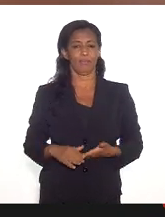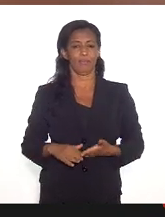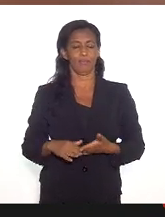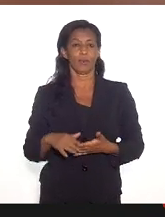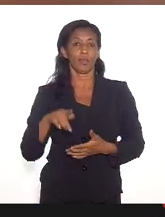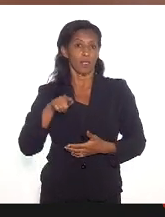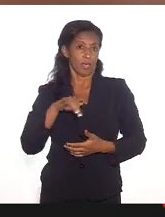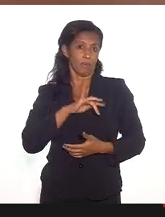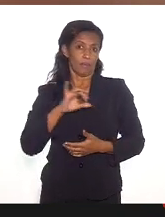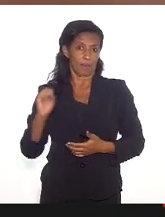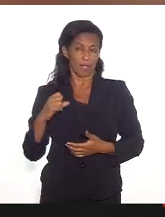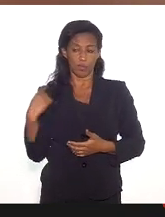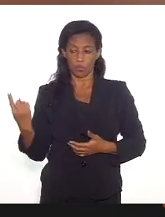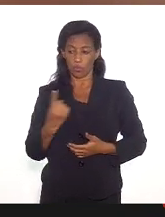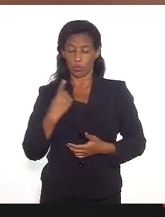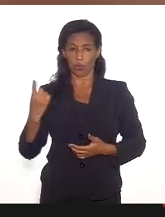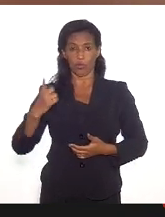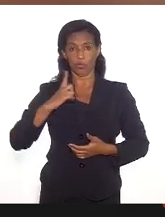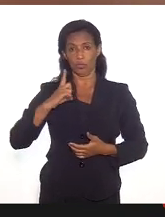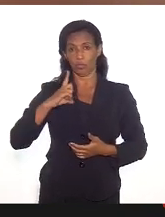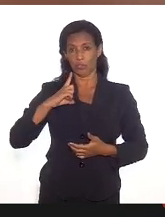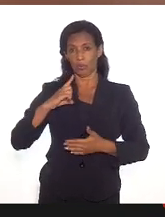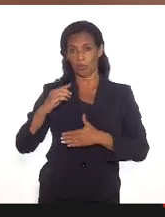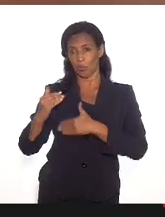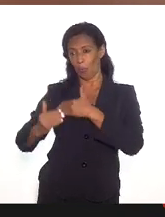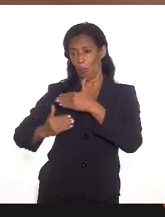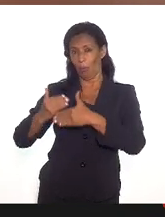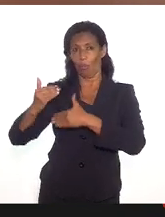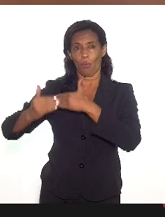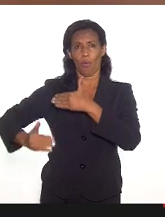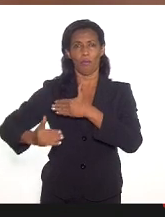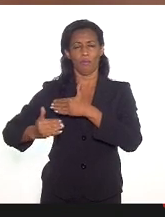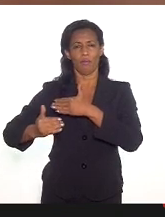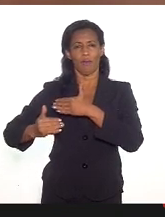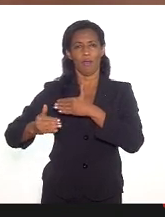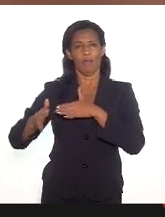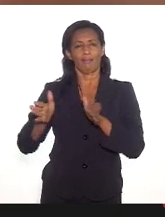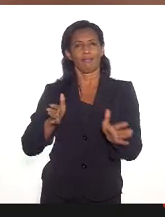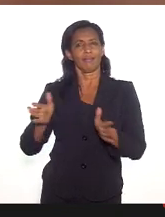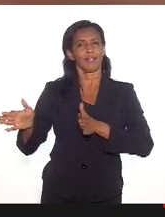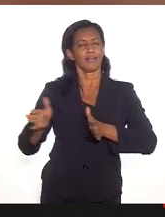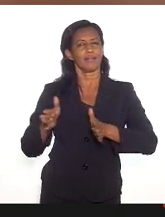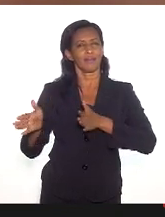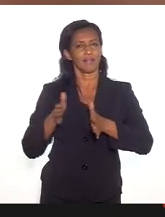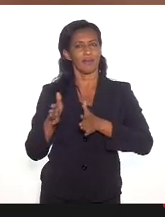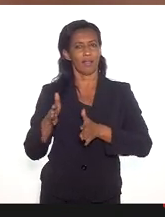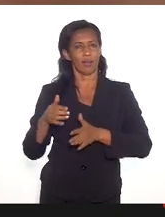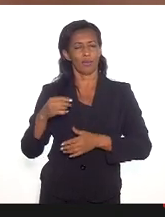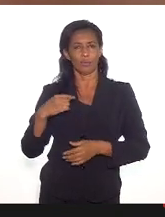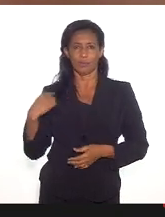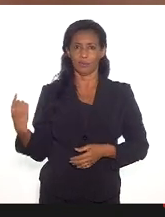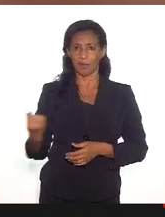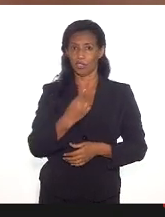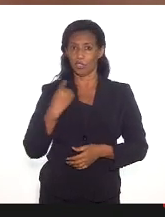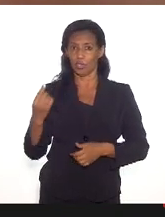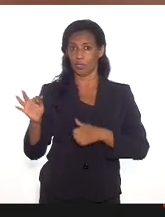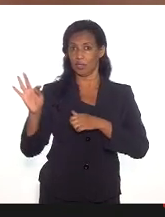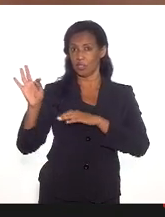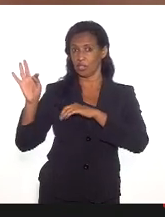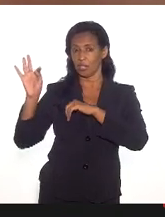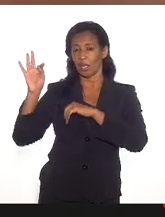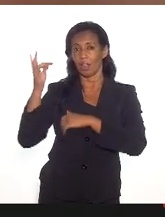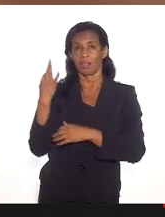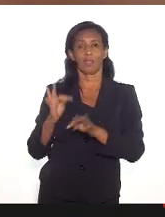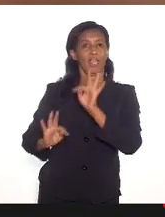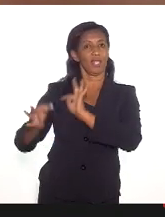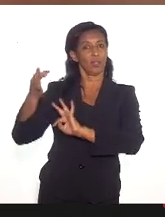para isso, nós temos que promover a transição das nossas tecnologias de